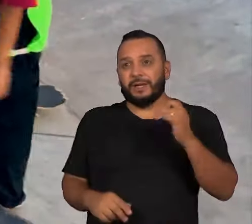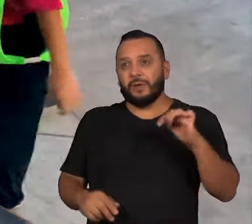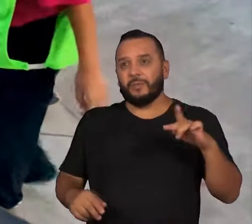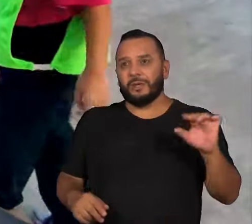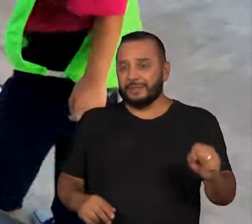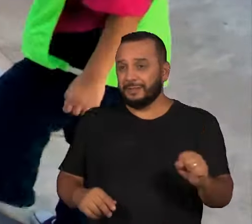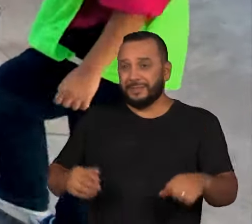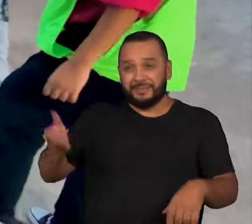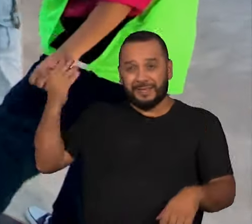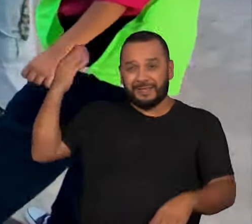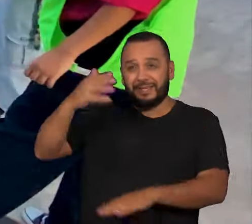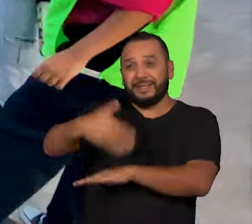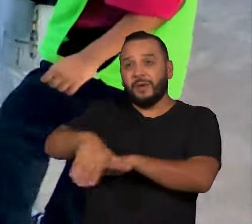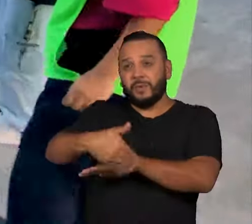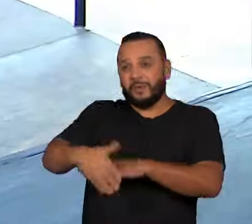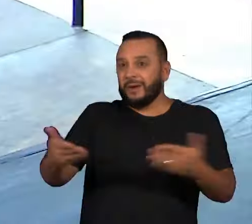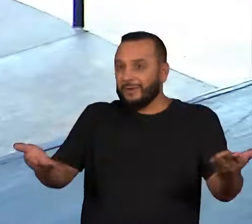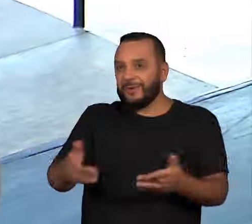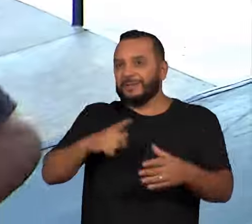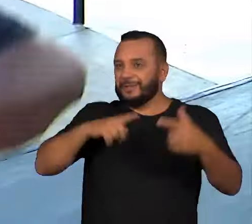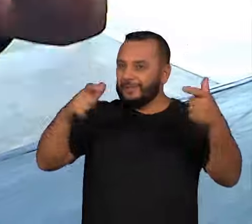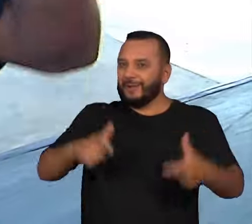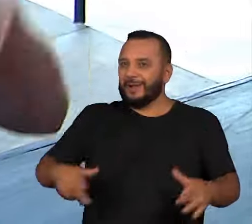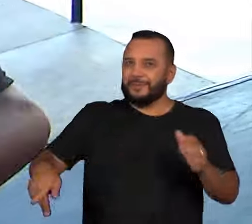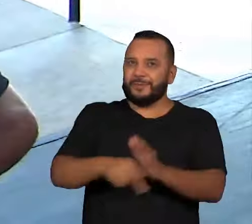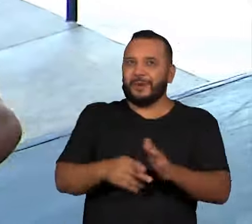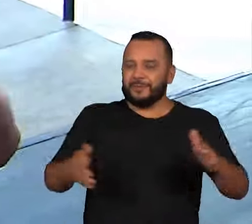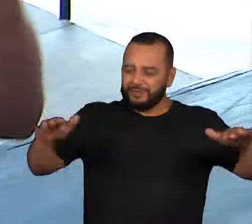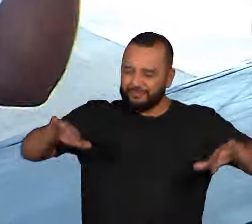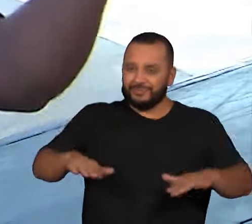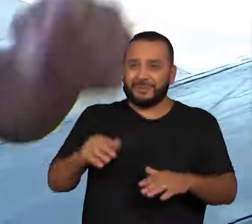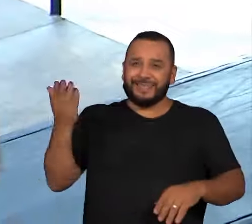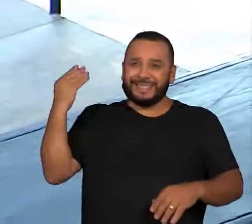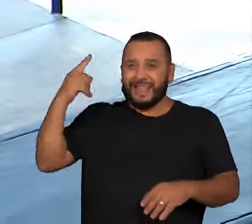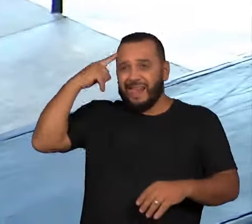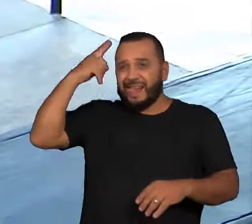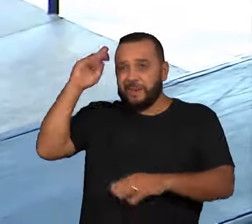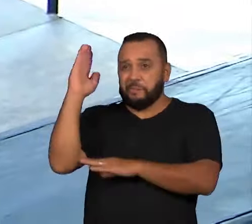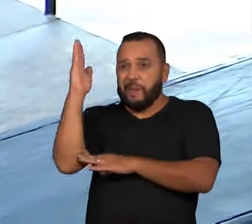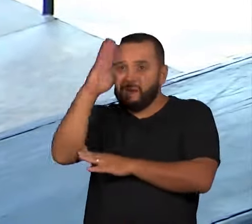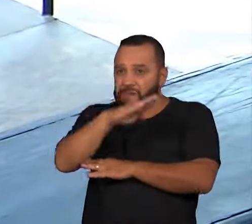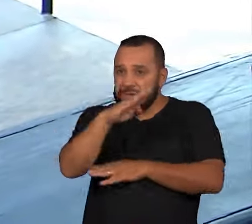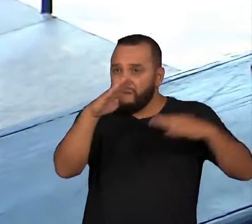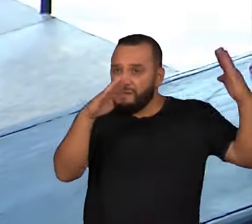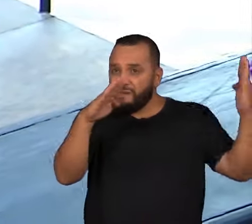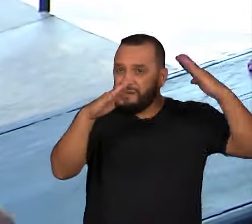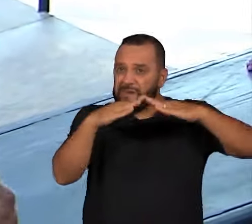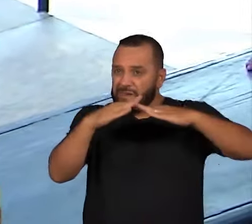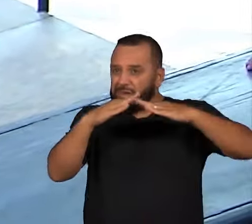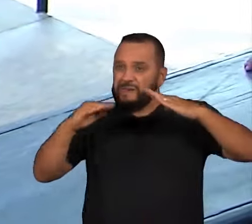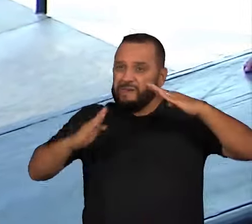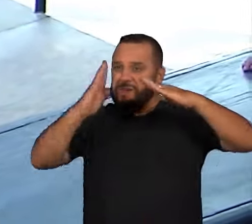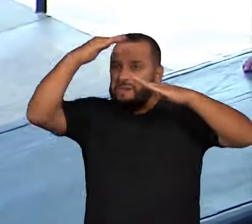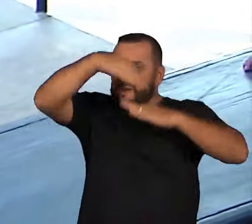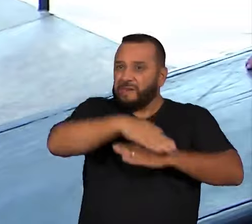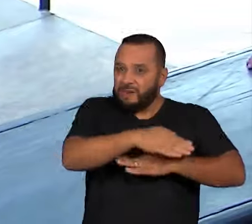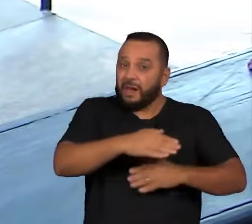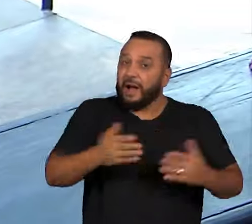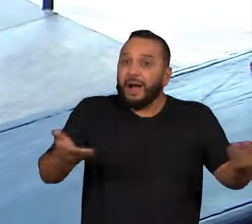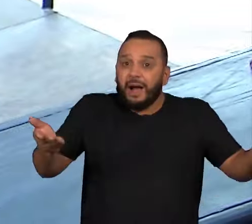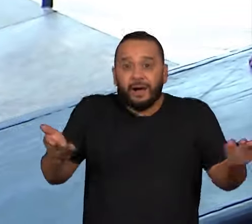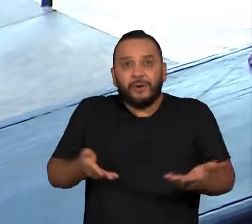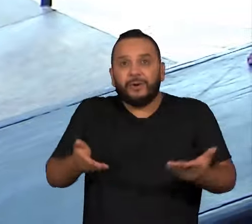hoje, a gente fazia na rua com obstáculo. Nós fazíamos as rampas de madeira, as corrimão, e as criançadas vinham. Aí nós achamos a necessidade